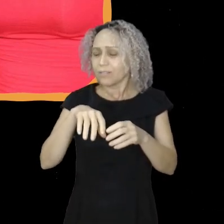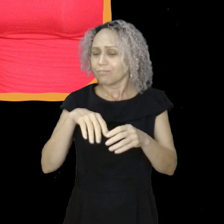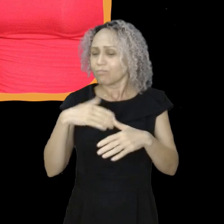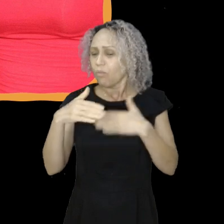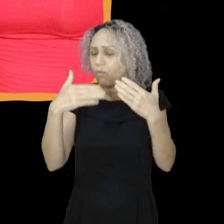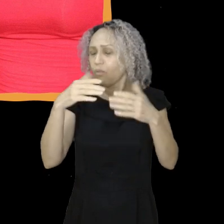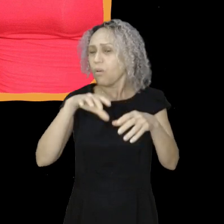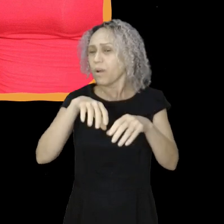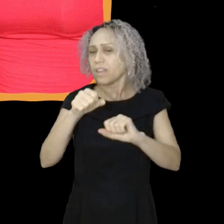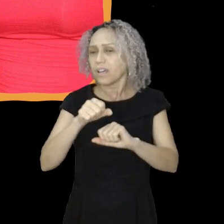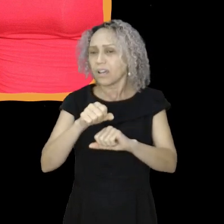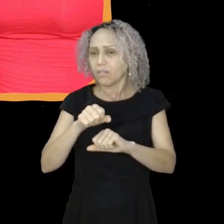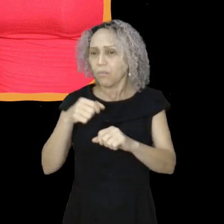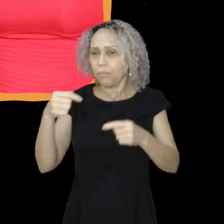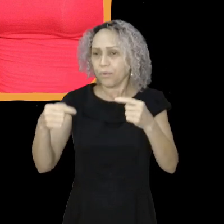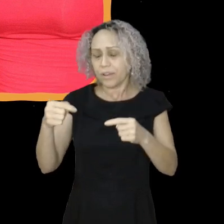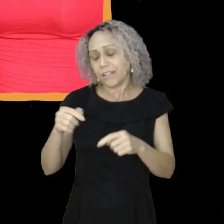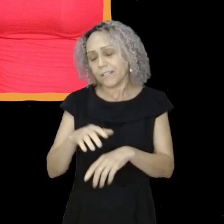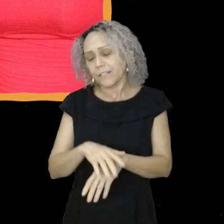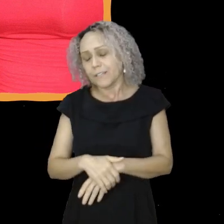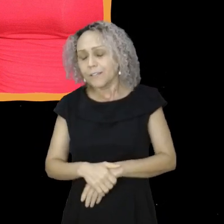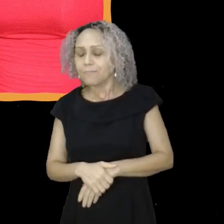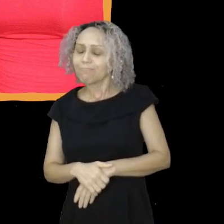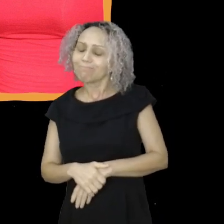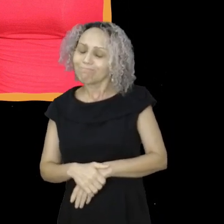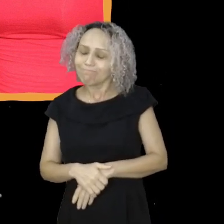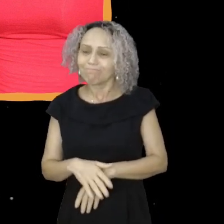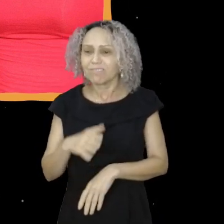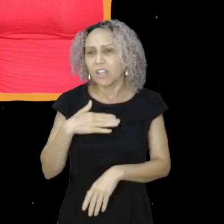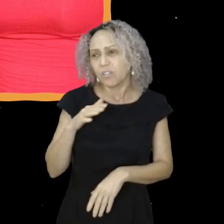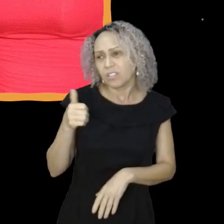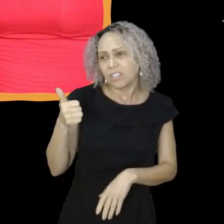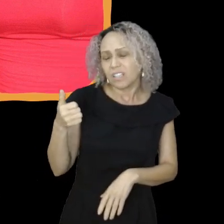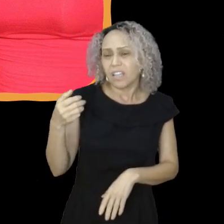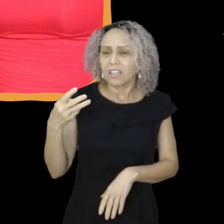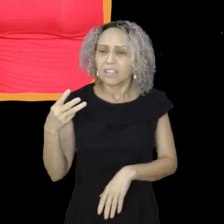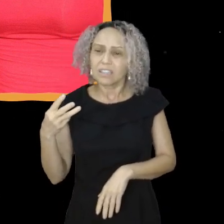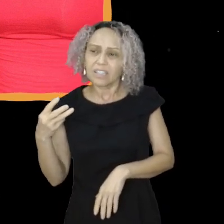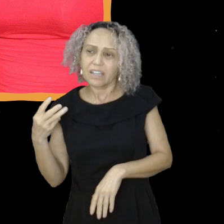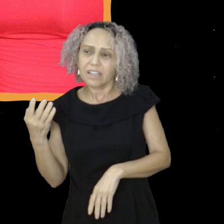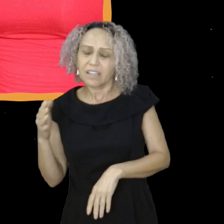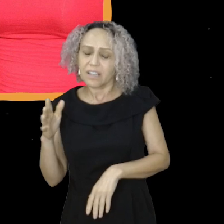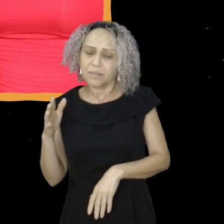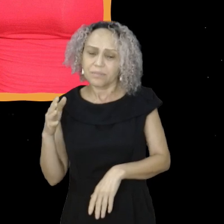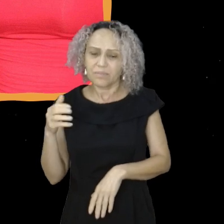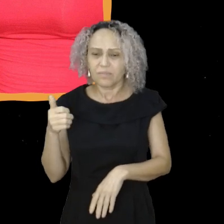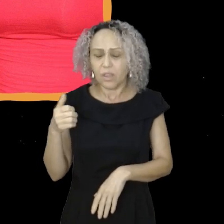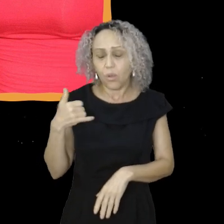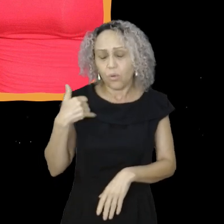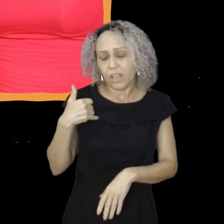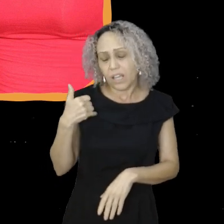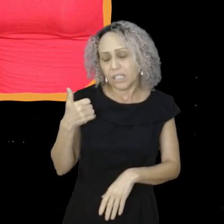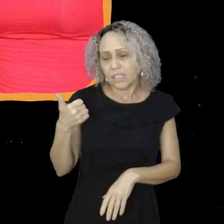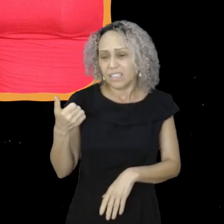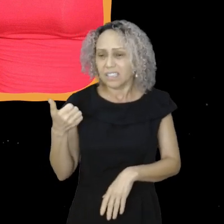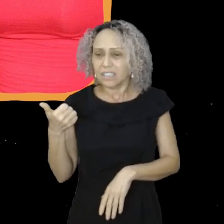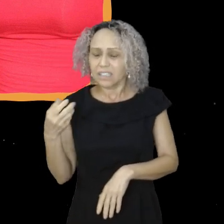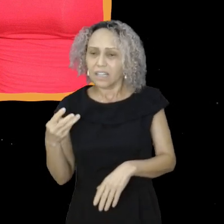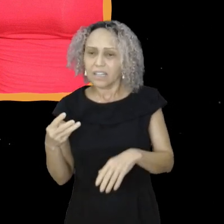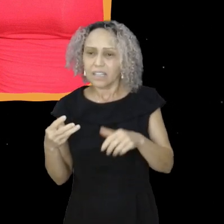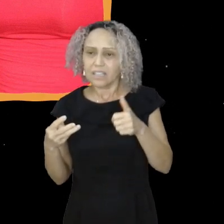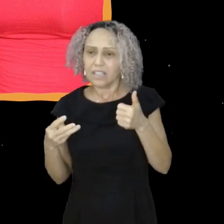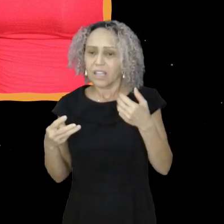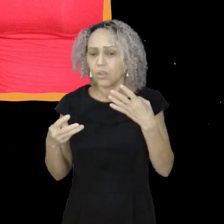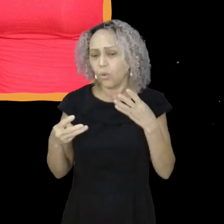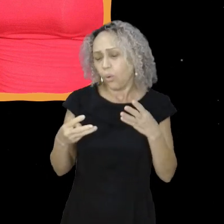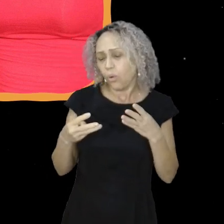Que eu tinha meus 13, 14 anos, e aí começou as manifestações e juventude mobilizada e tal. E